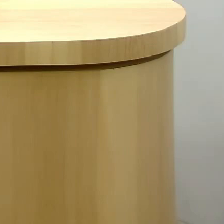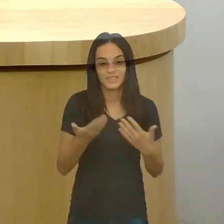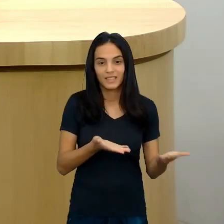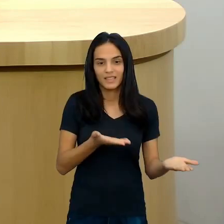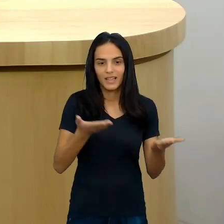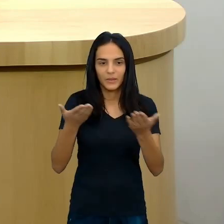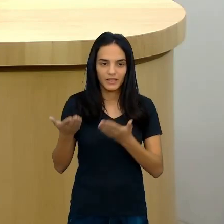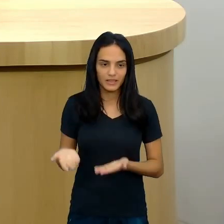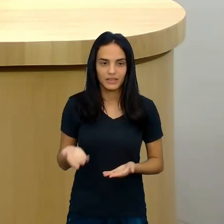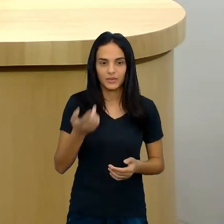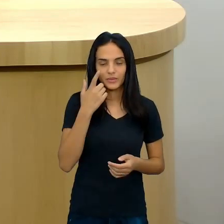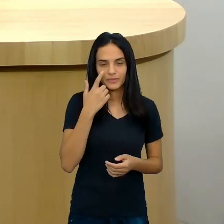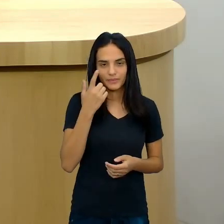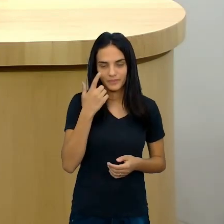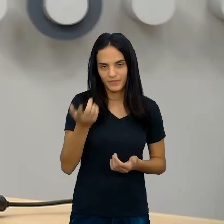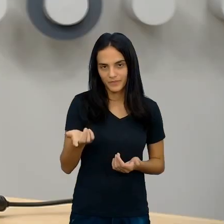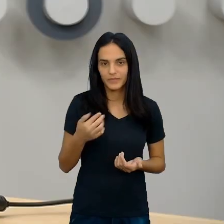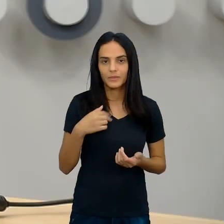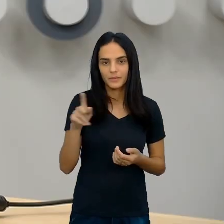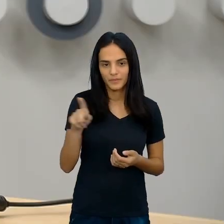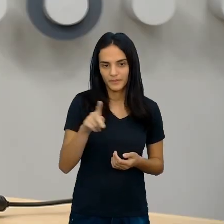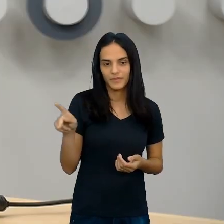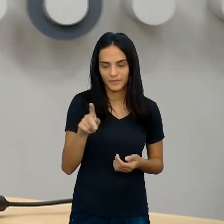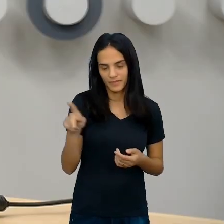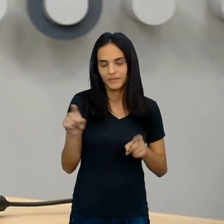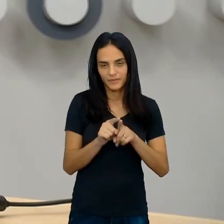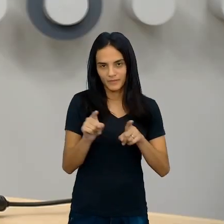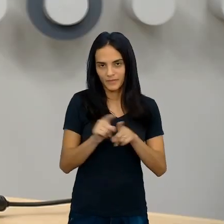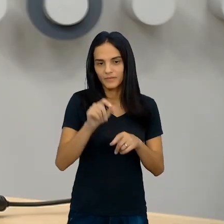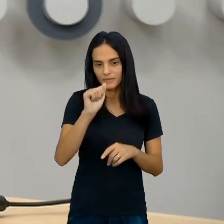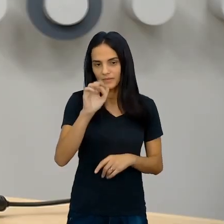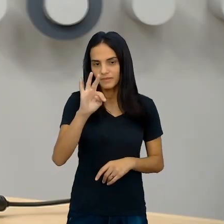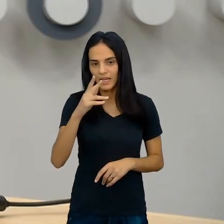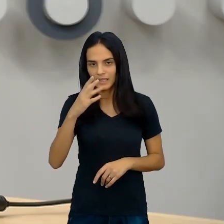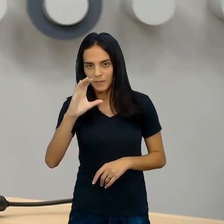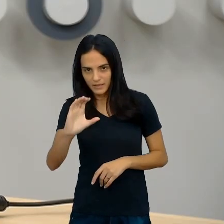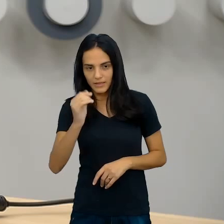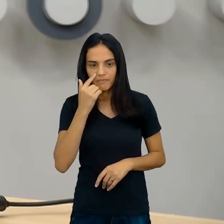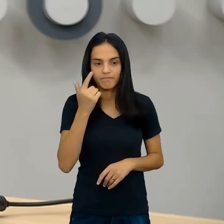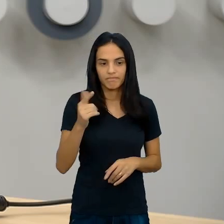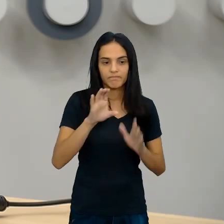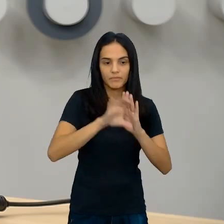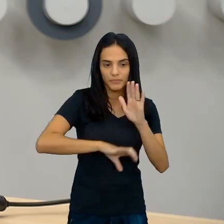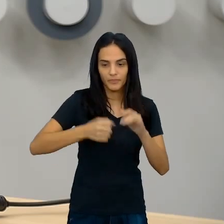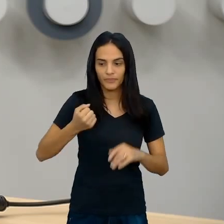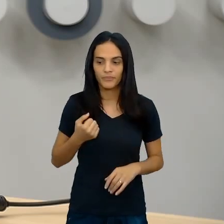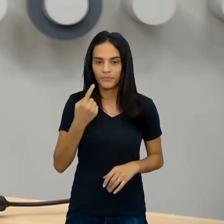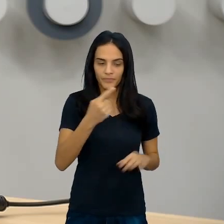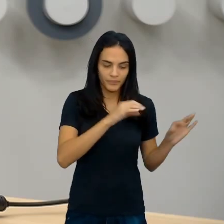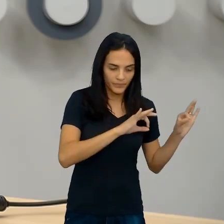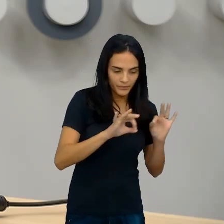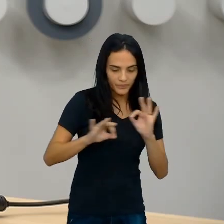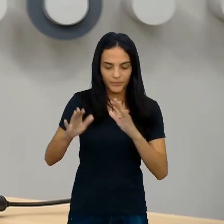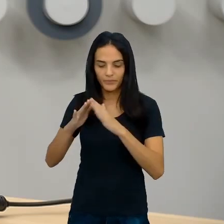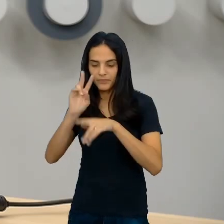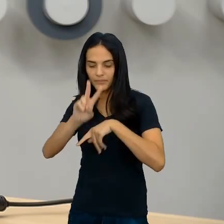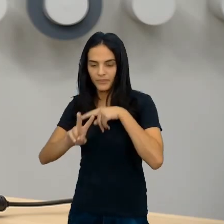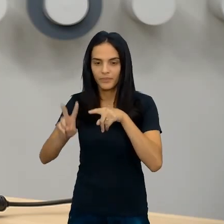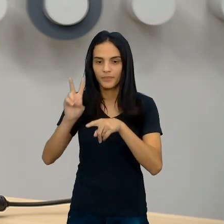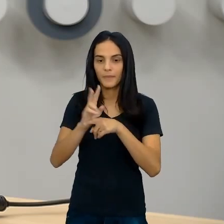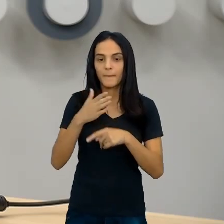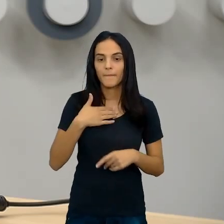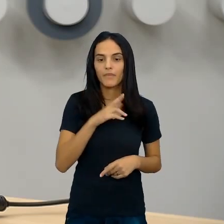Bem-vindos e bem-vindas, professores e professoras, para mais uma nova TPC da Unidade Curricular 1, Projeto Casa Sustentável. Meu